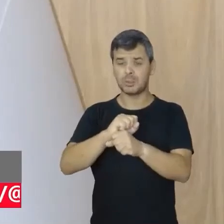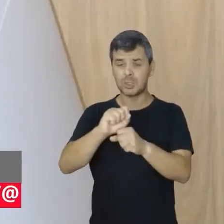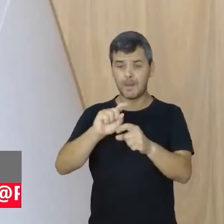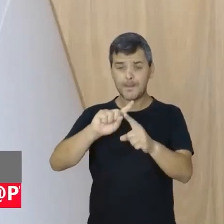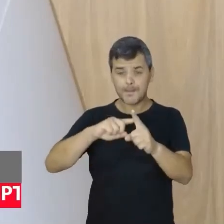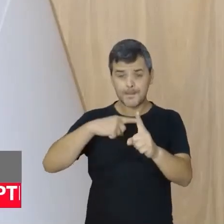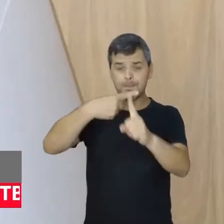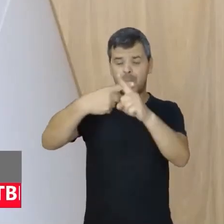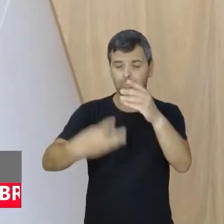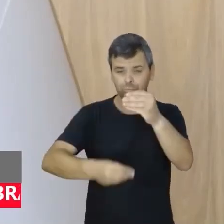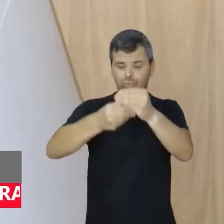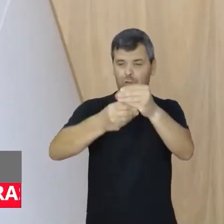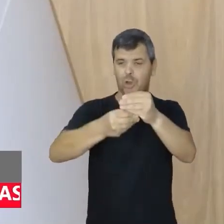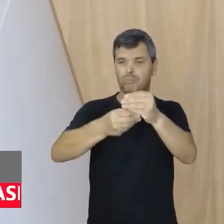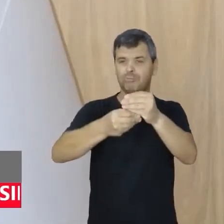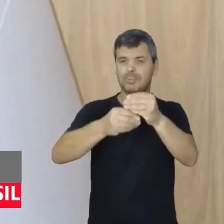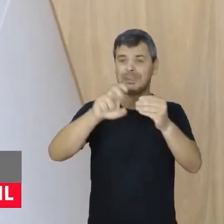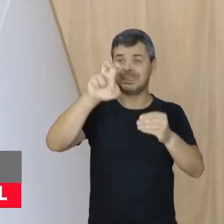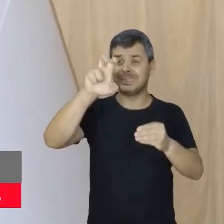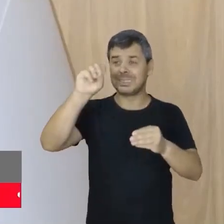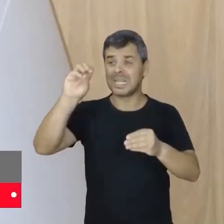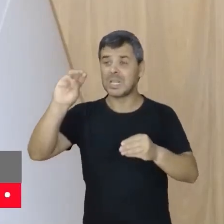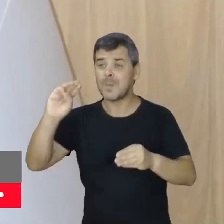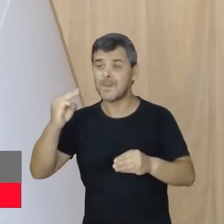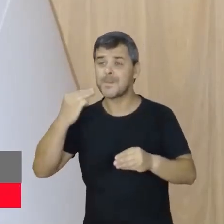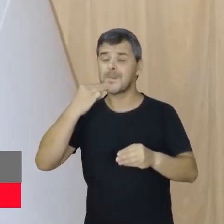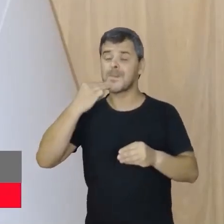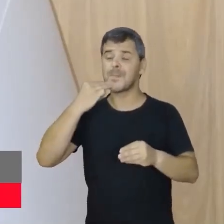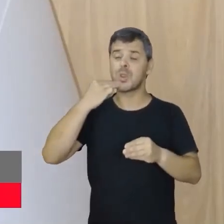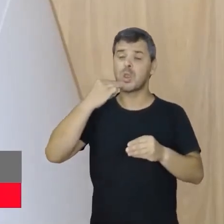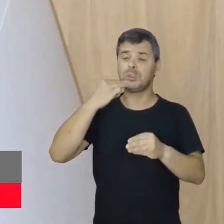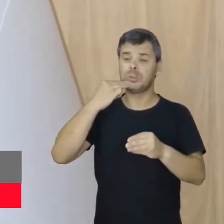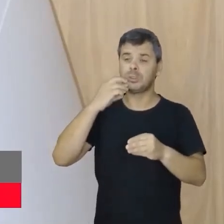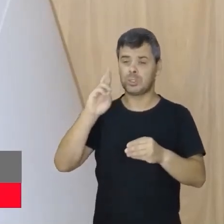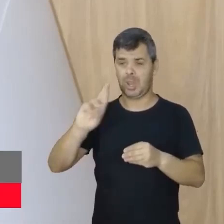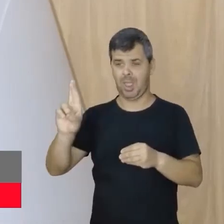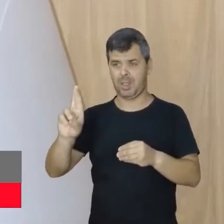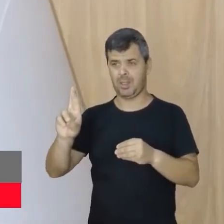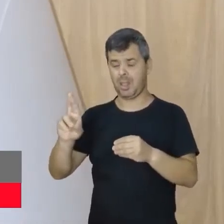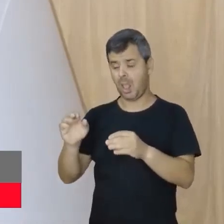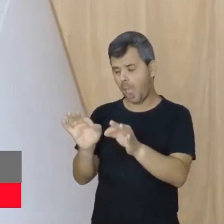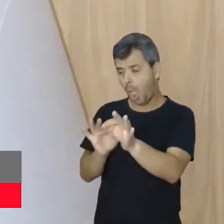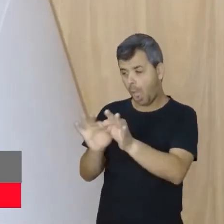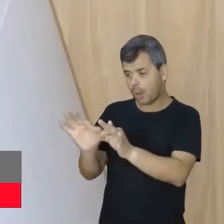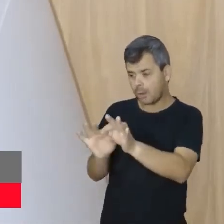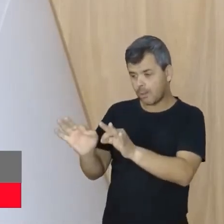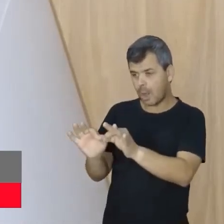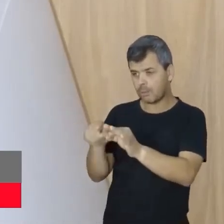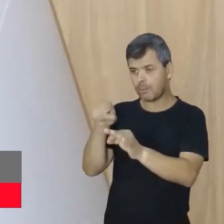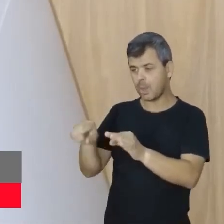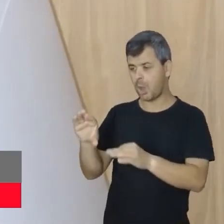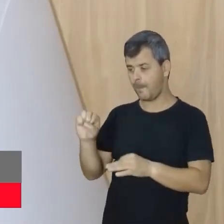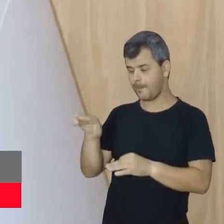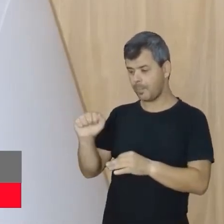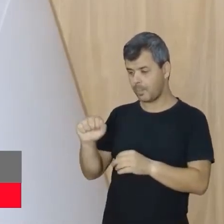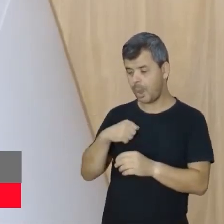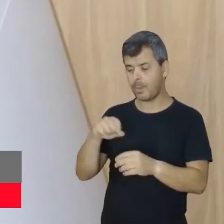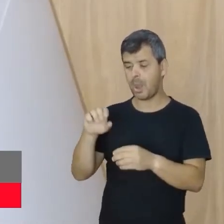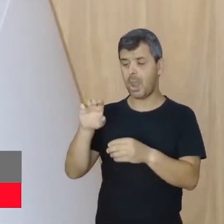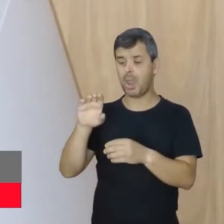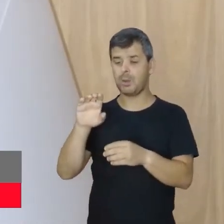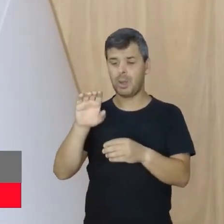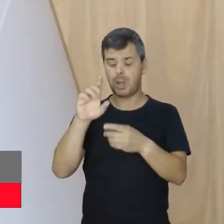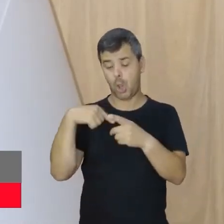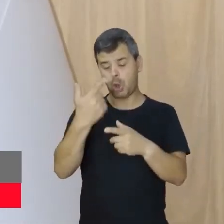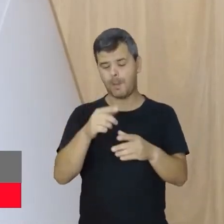milhões de reais. A metade desse valor é operacionalizado pela CONAB e a outra metade pelos estados e